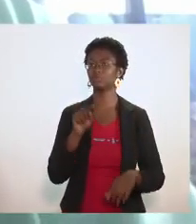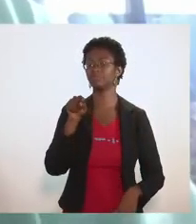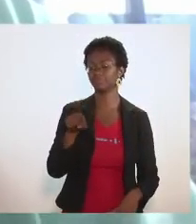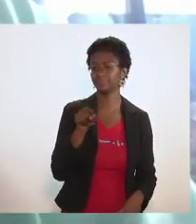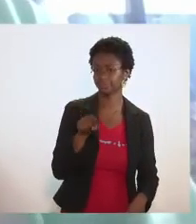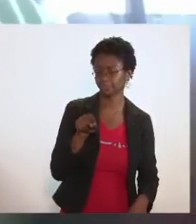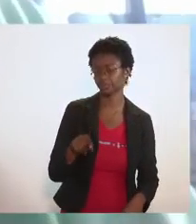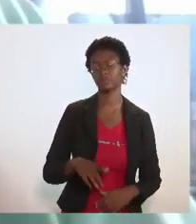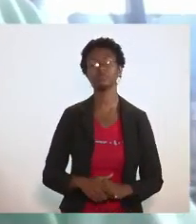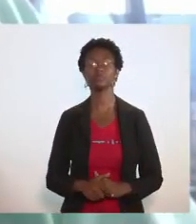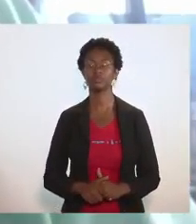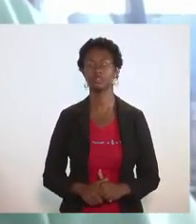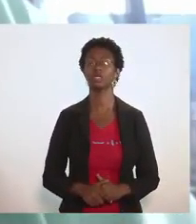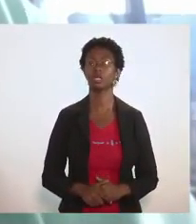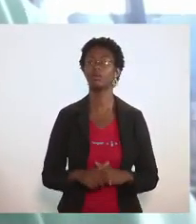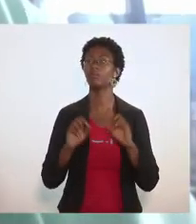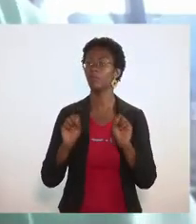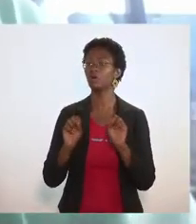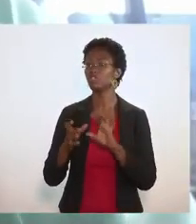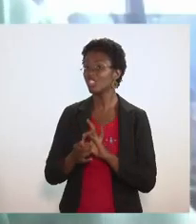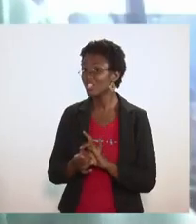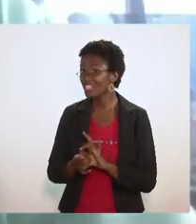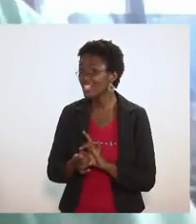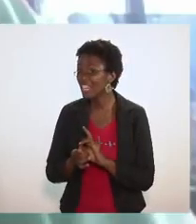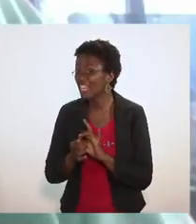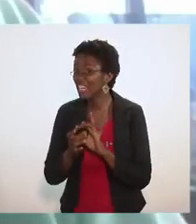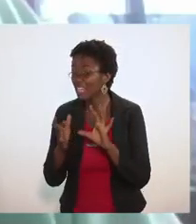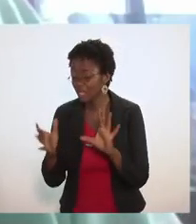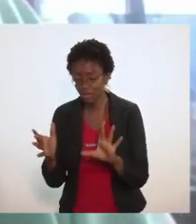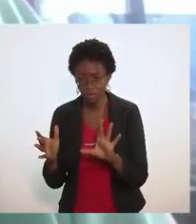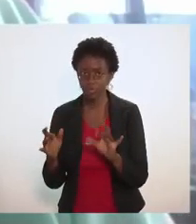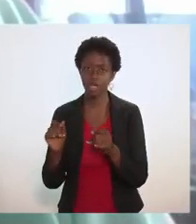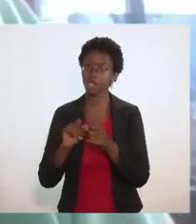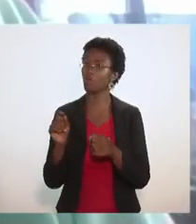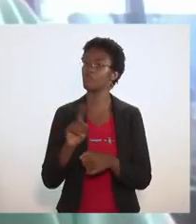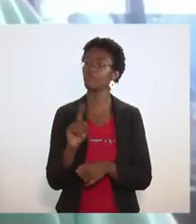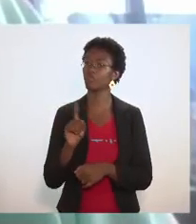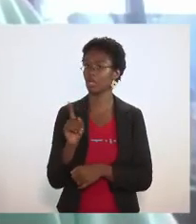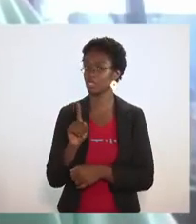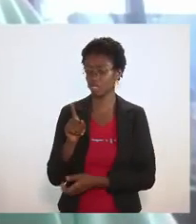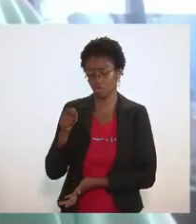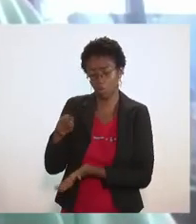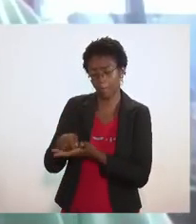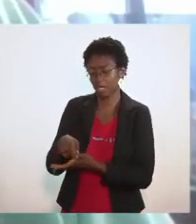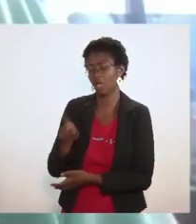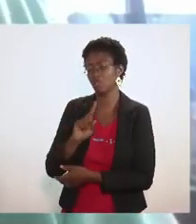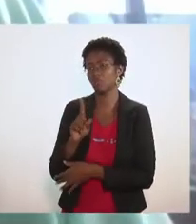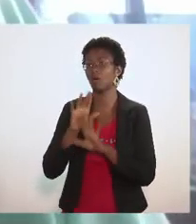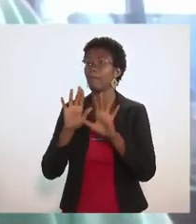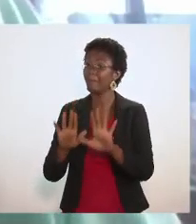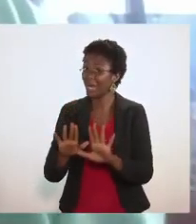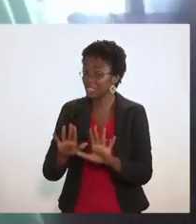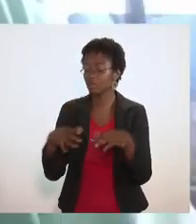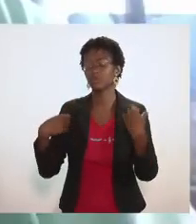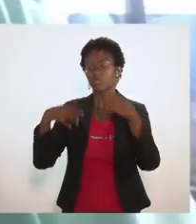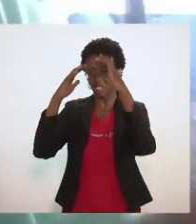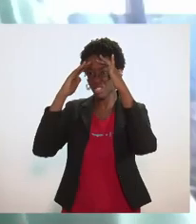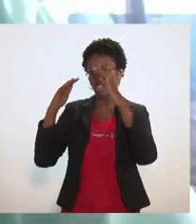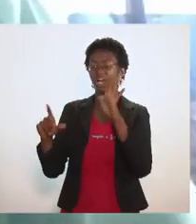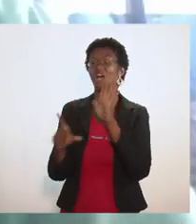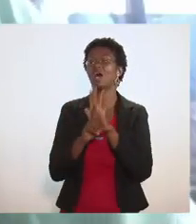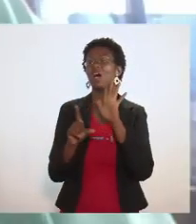não está querendo prejudicar nenhuma religião, mas poria uma vírgula ao final dizendo